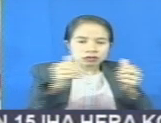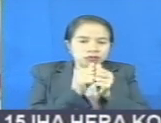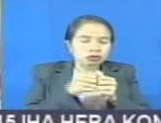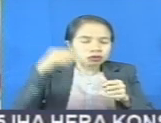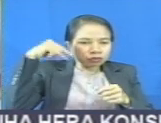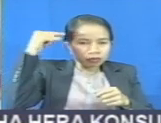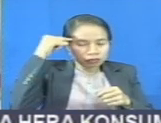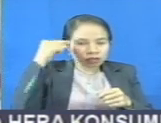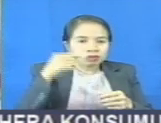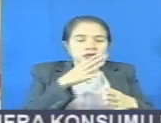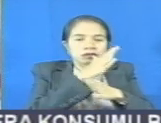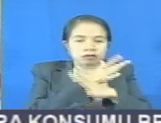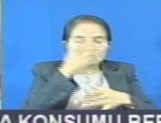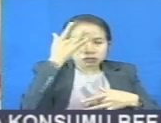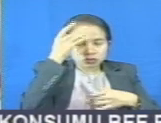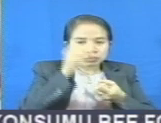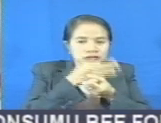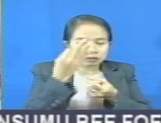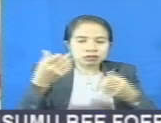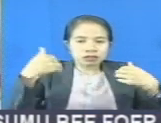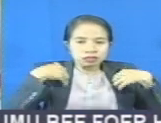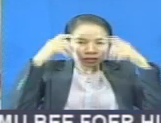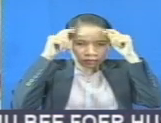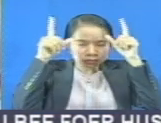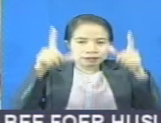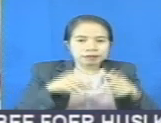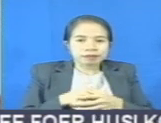governo onde combate Covid-19 e a Timor-Leste.